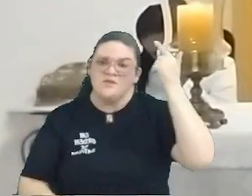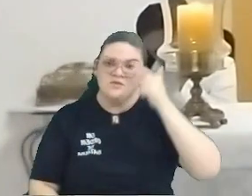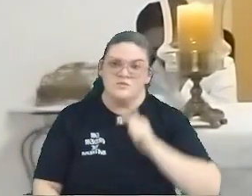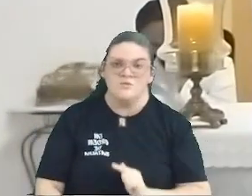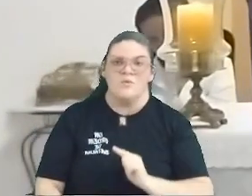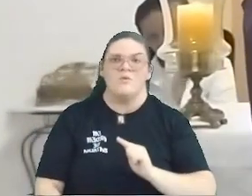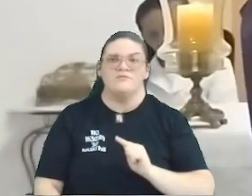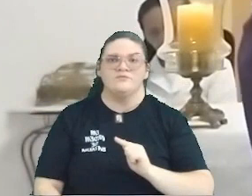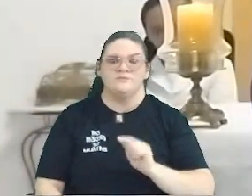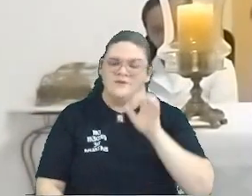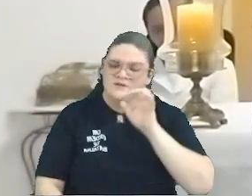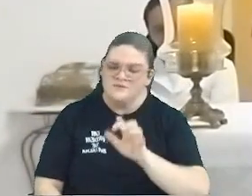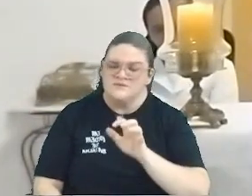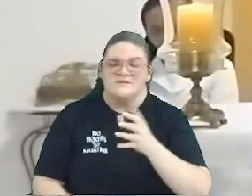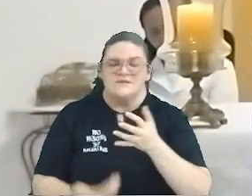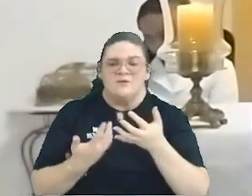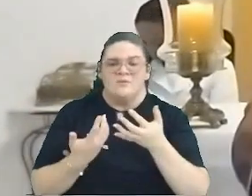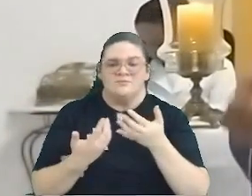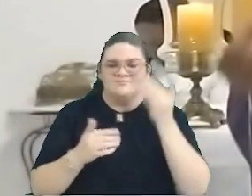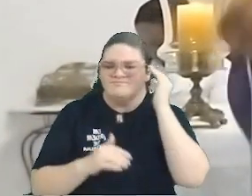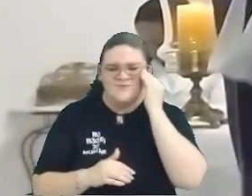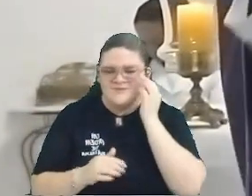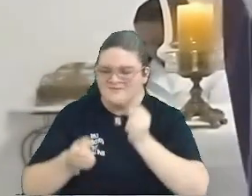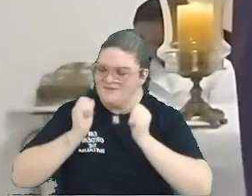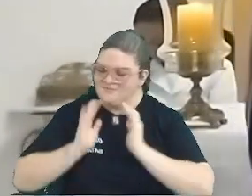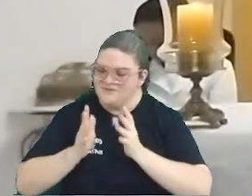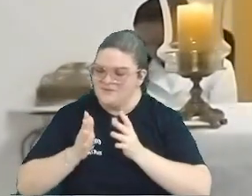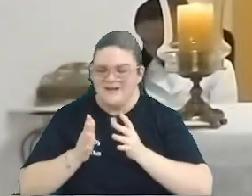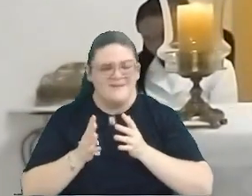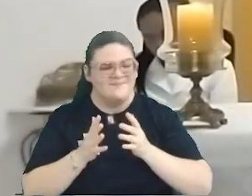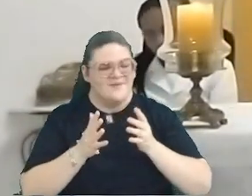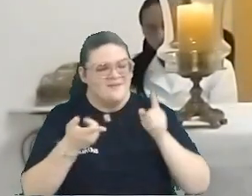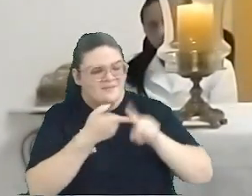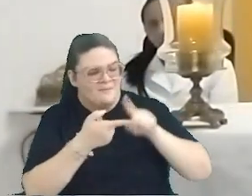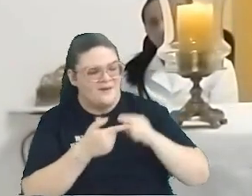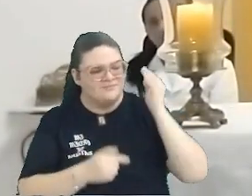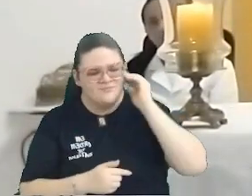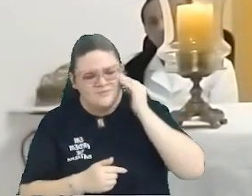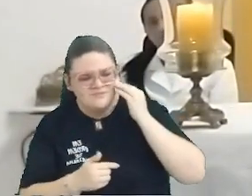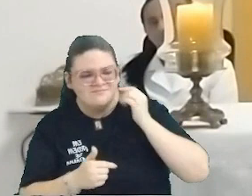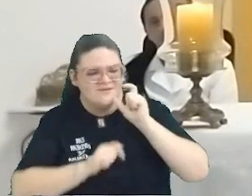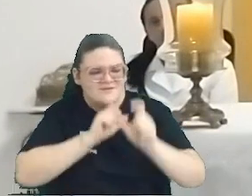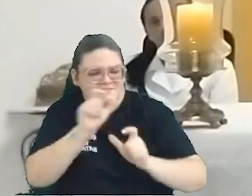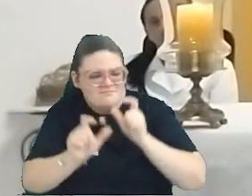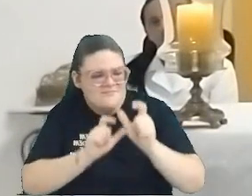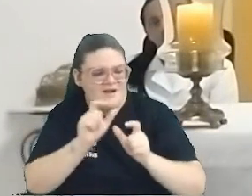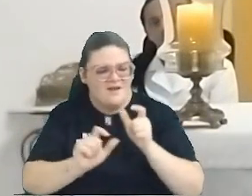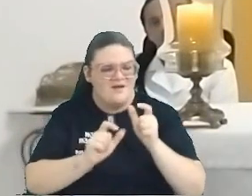assim como não entenderam a atitude, agora não entendem as palavras de Jesus e